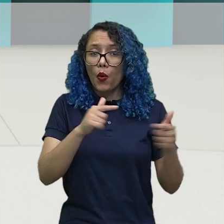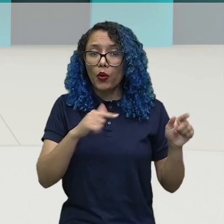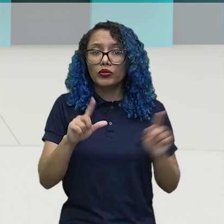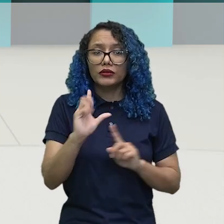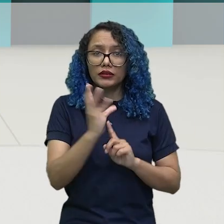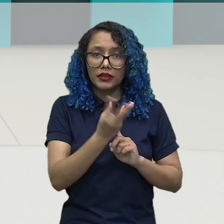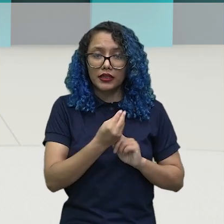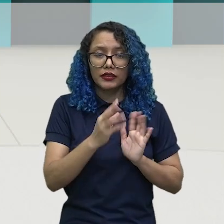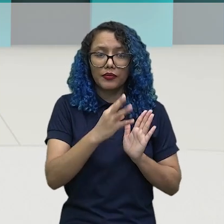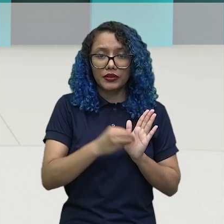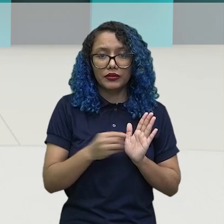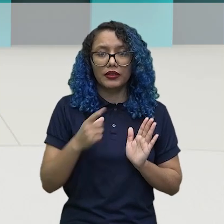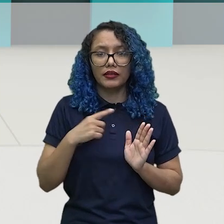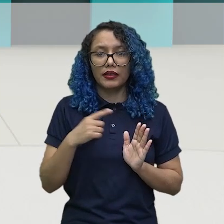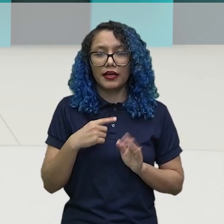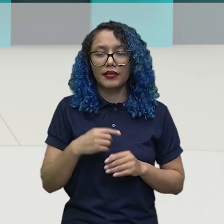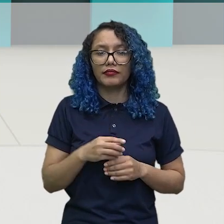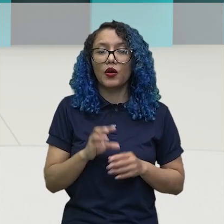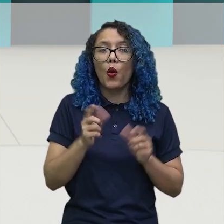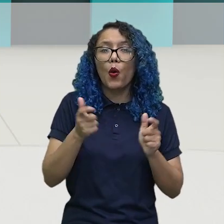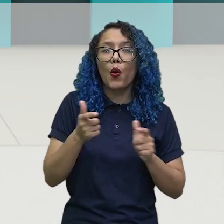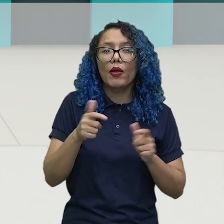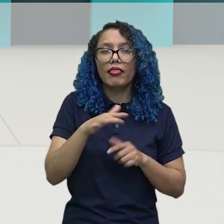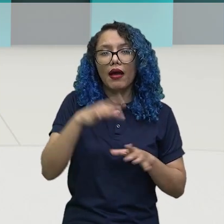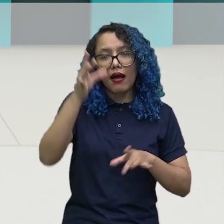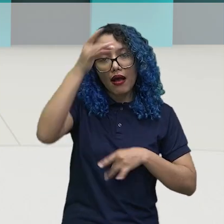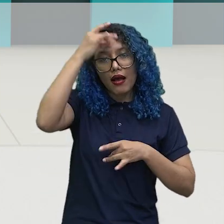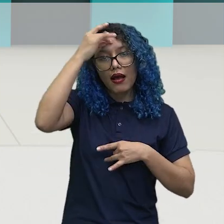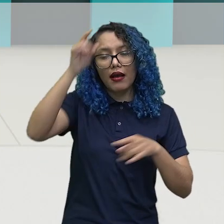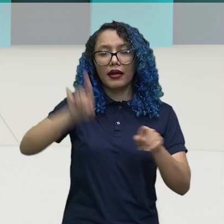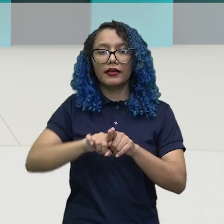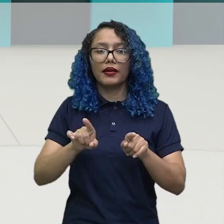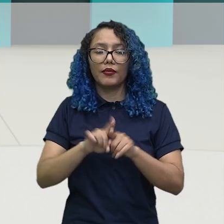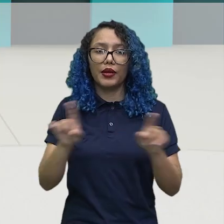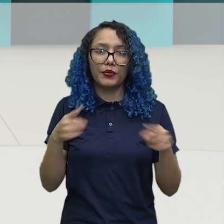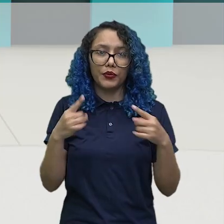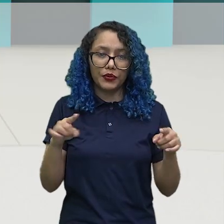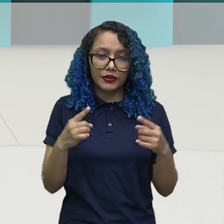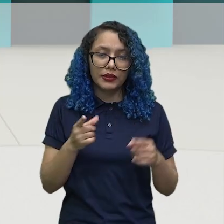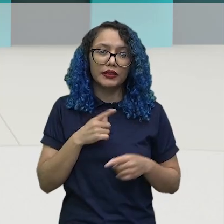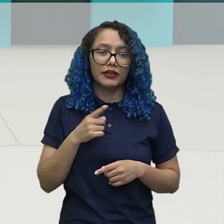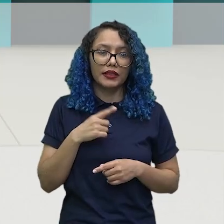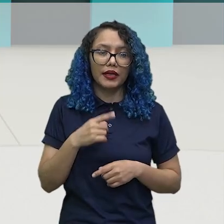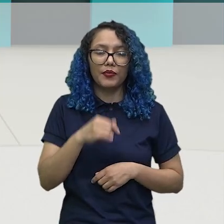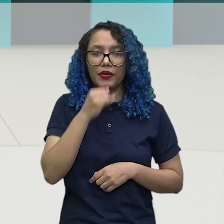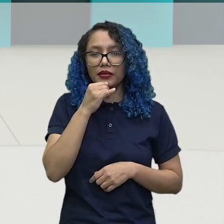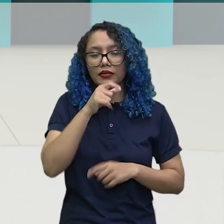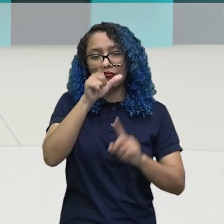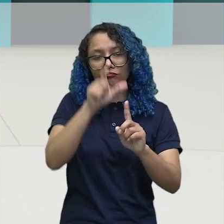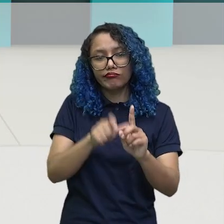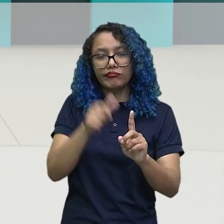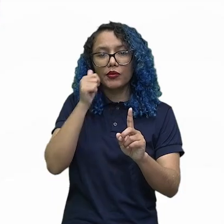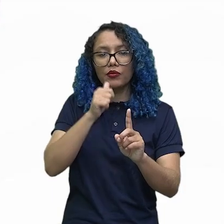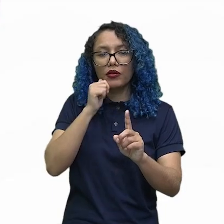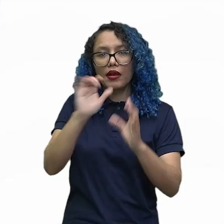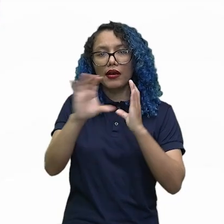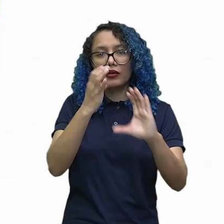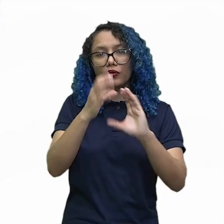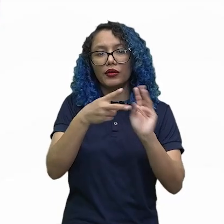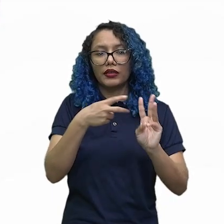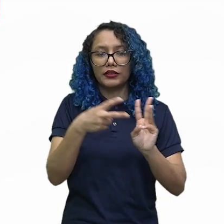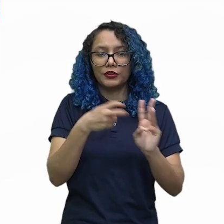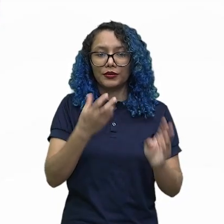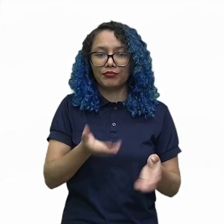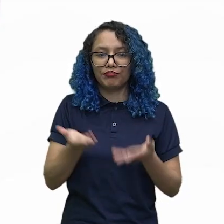também amazônicos, vamos ver? Na performance, na música, eu trouxe aqui a questão de uma cantora indígena. Veja